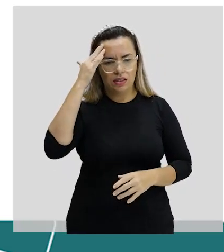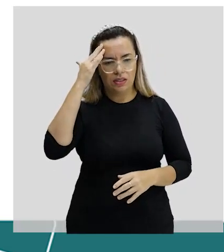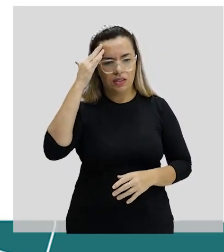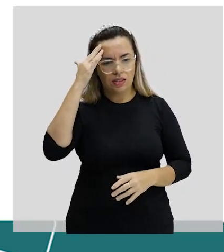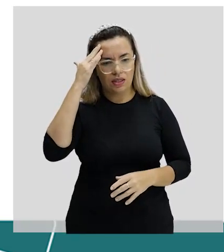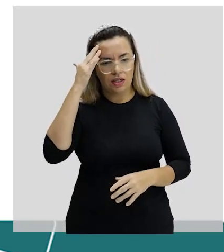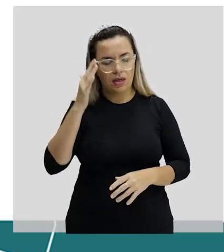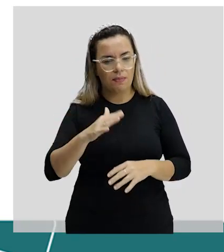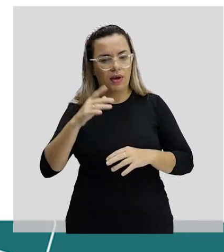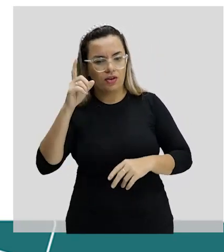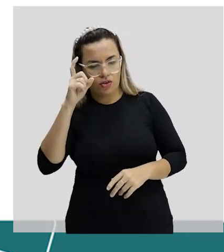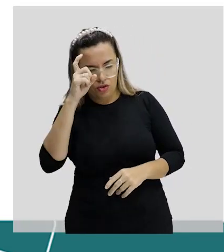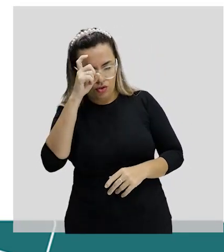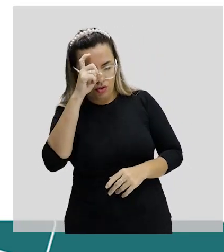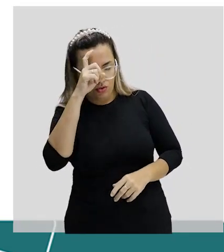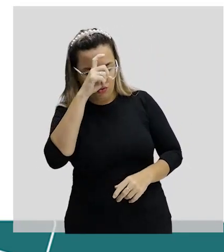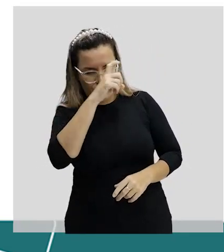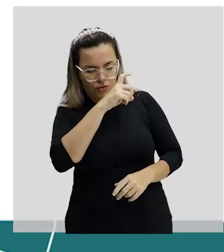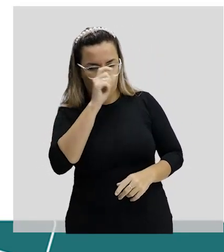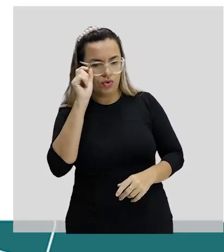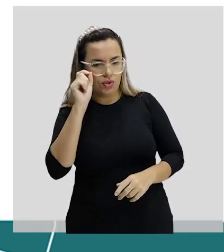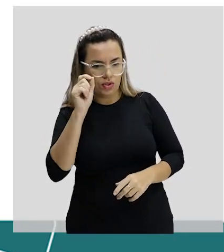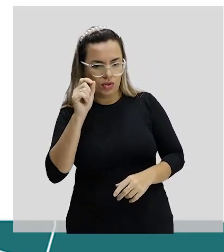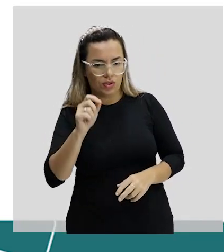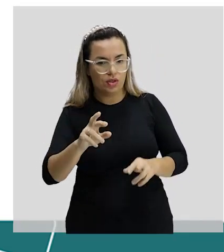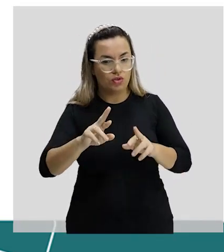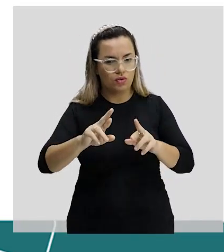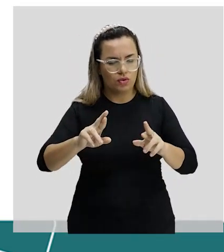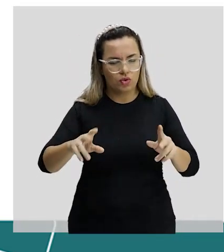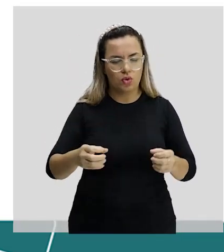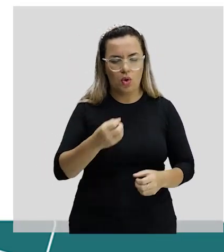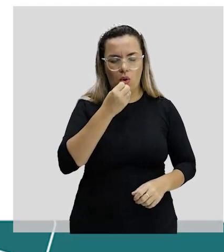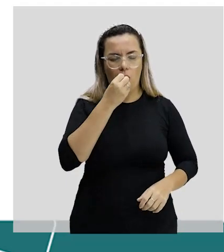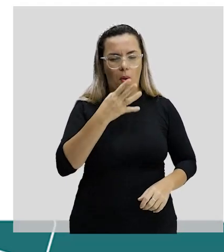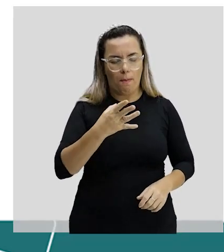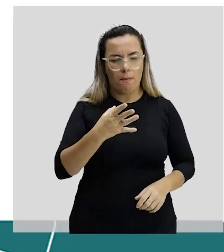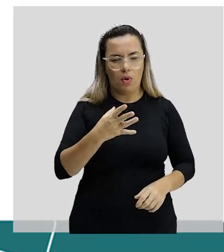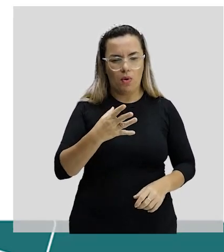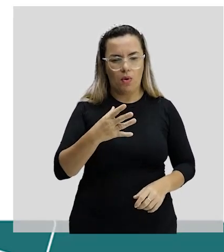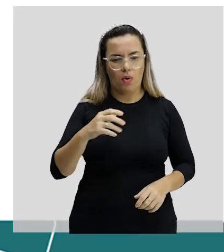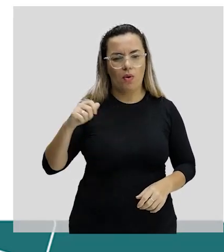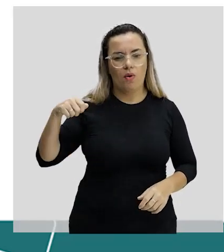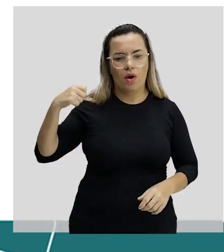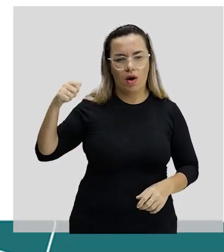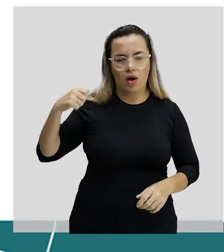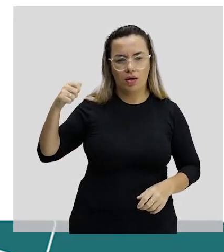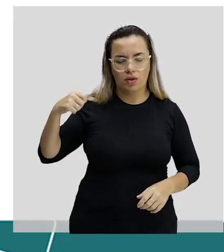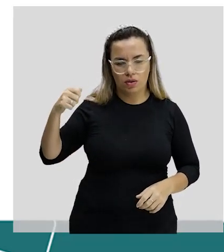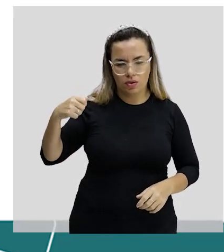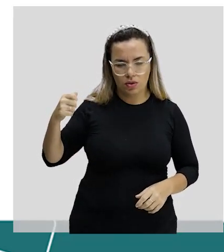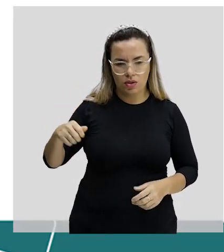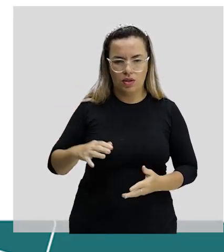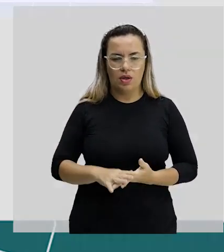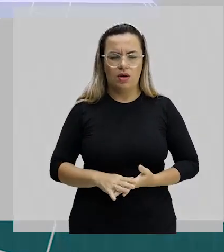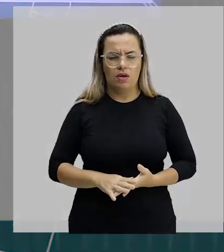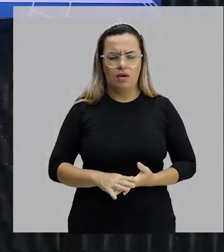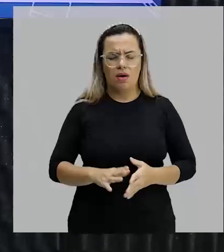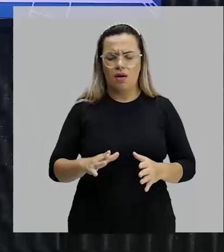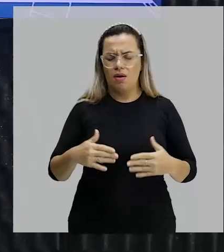o processo diferencial de um bom ator. Né? Um bom ator ele já nasce sabendo? Não. Né? Eu sou partidário de